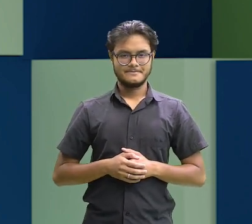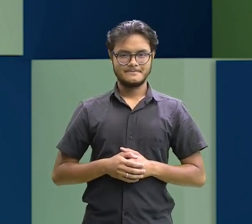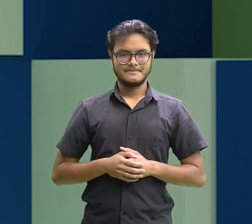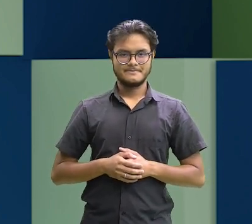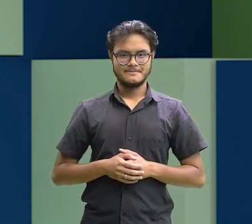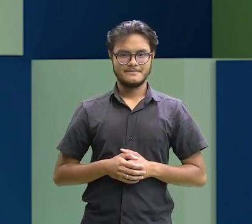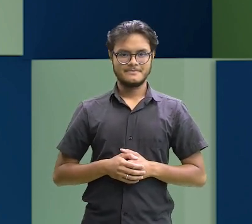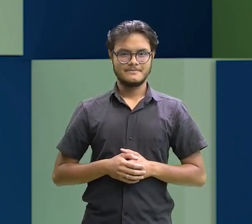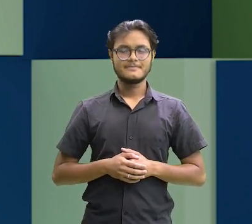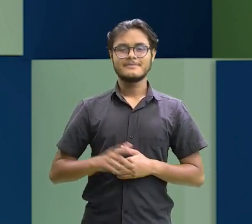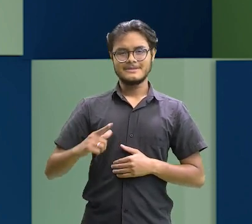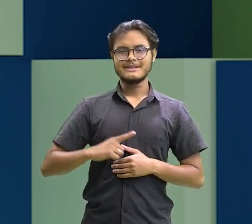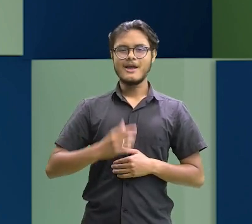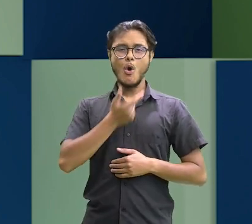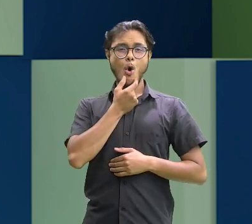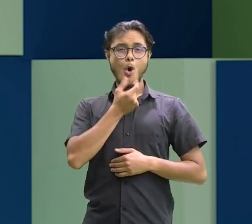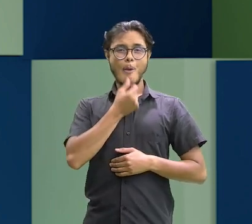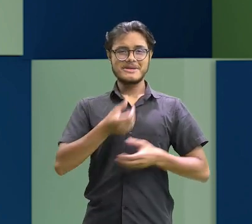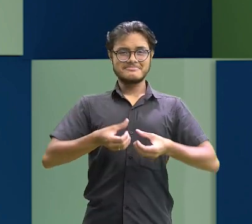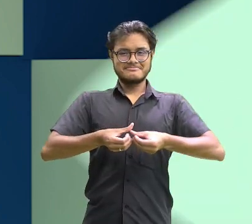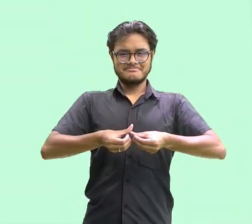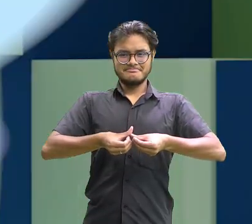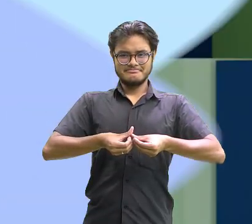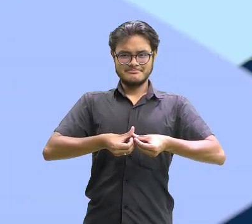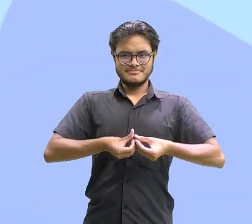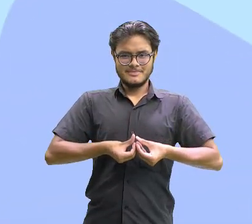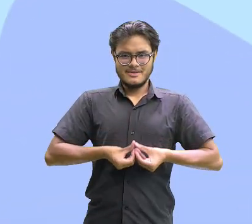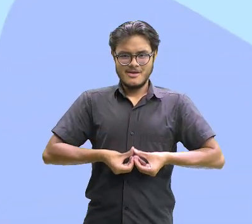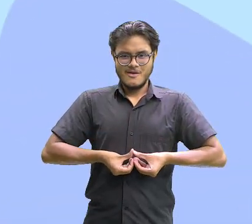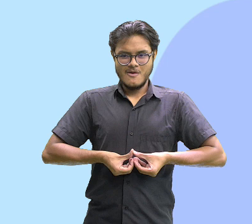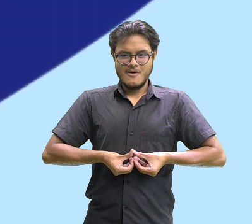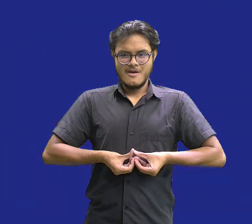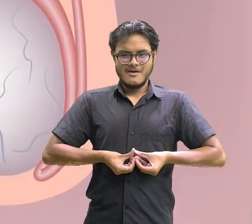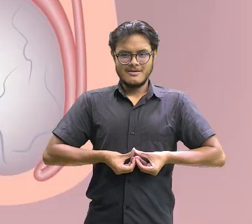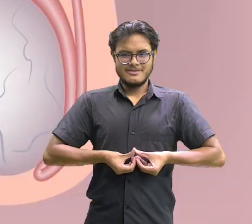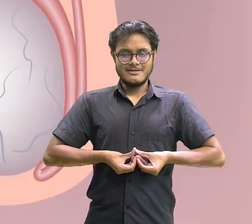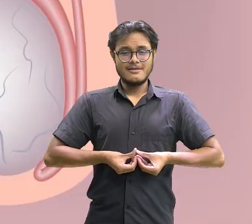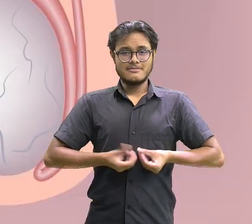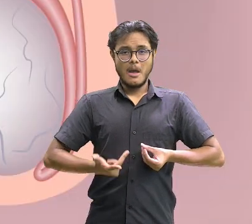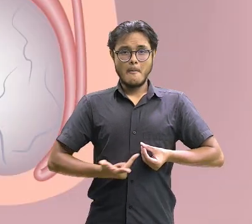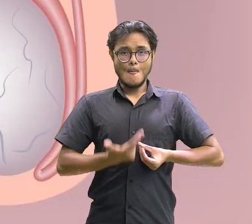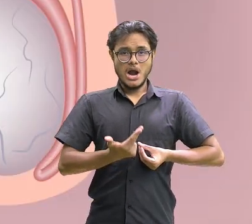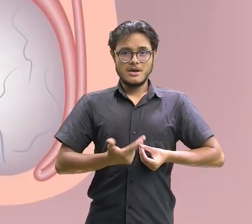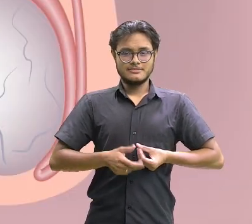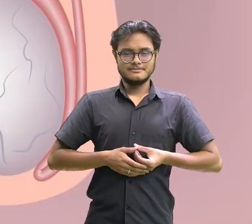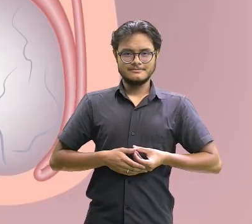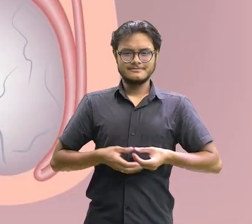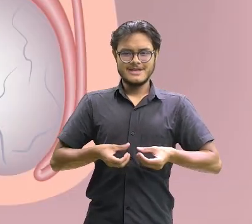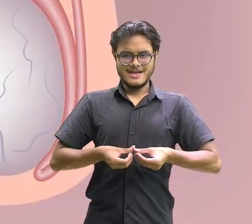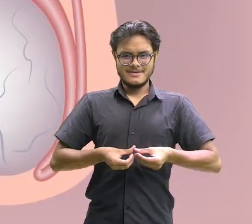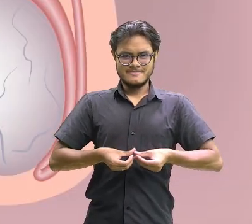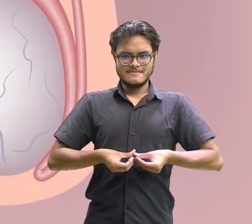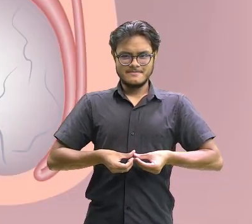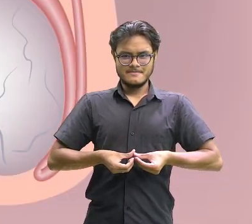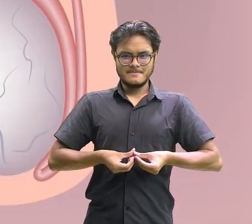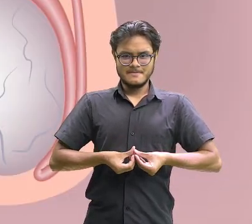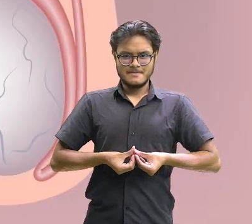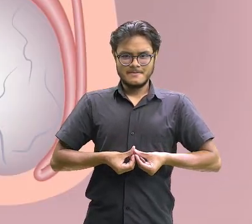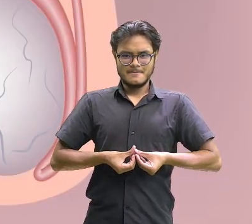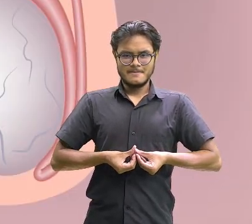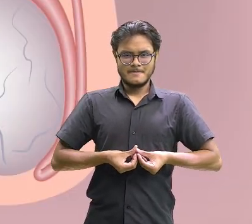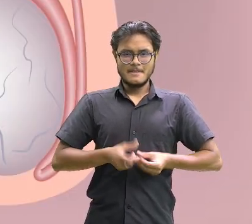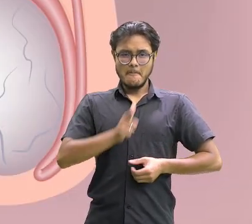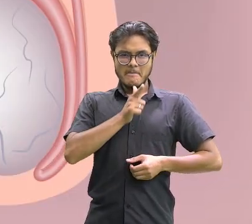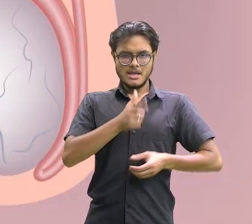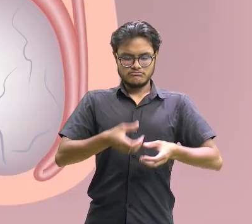A vasectomia. E isso, a vasectomia, gente, é a esterilização realizada no homem. Ela consiste no bloqueio